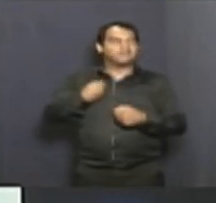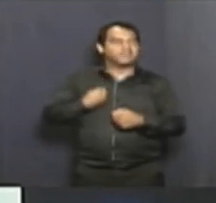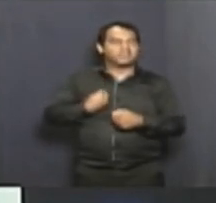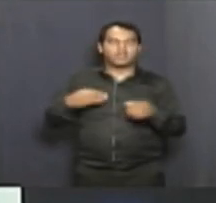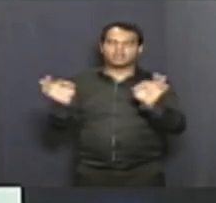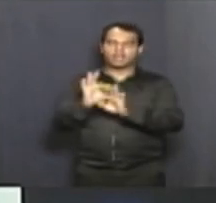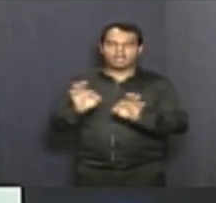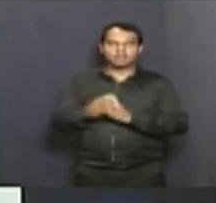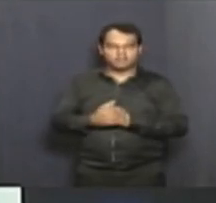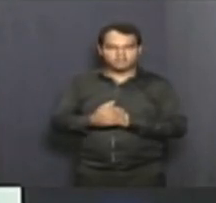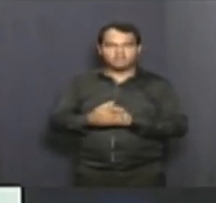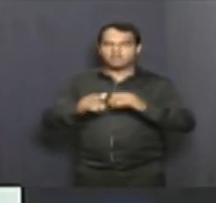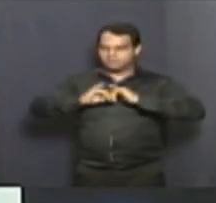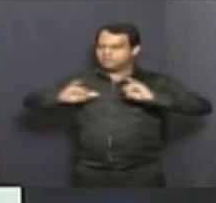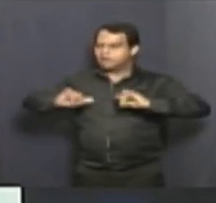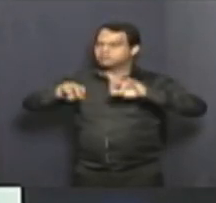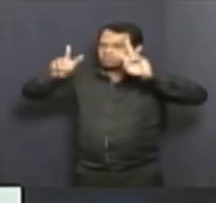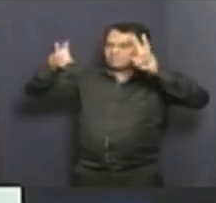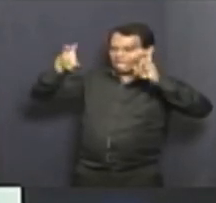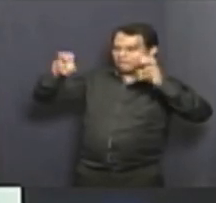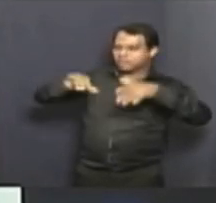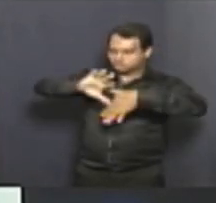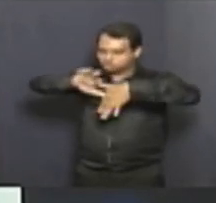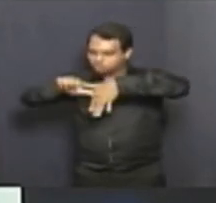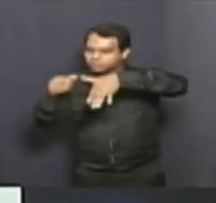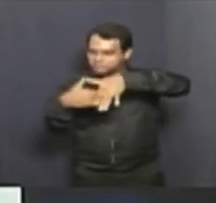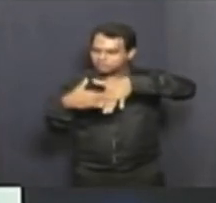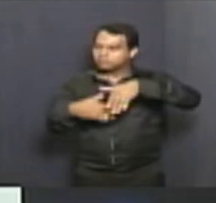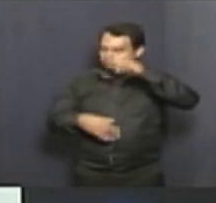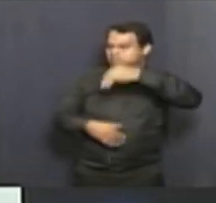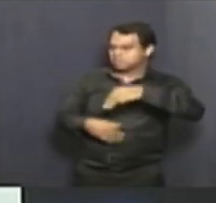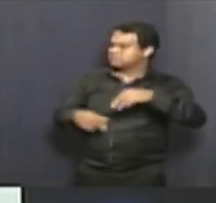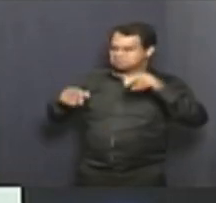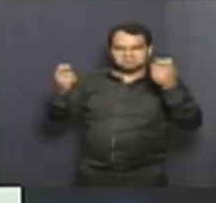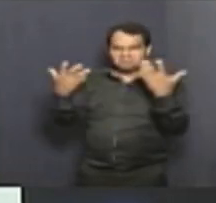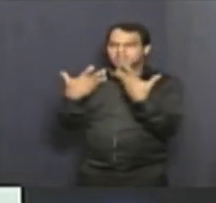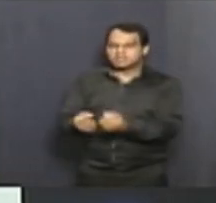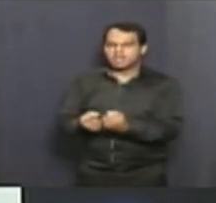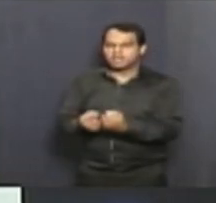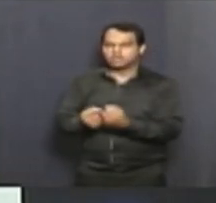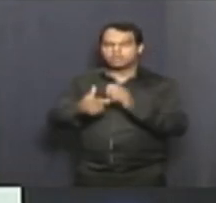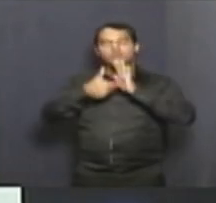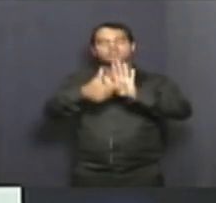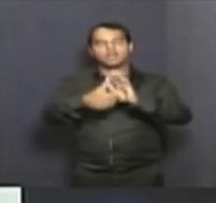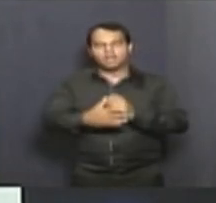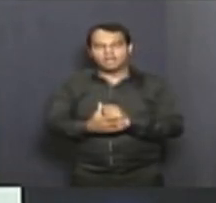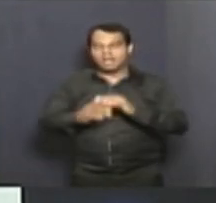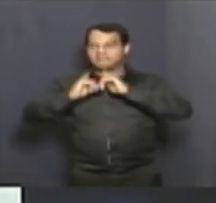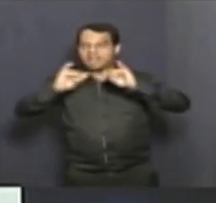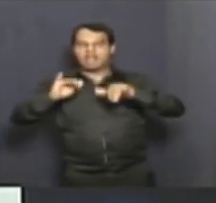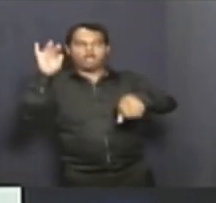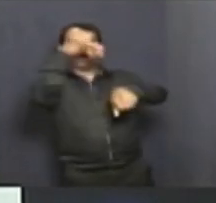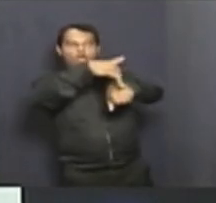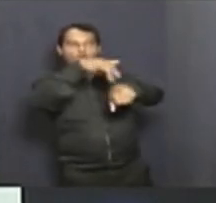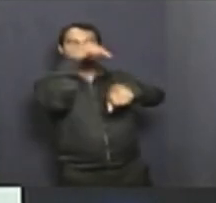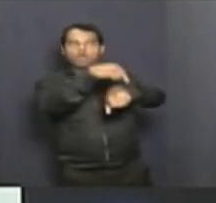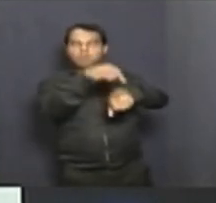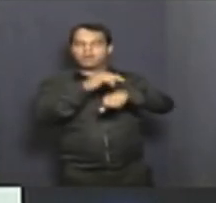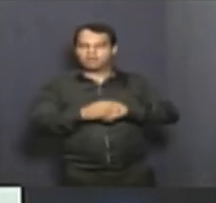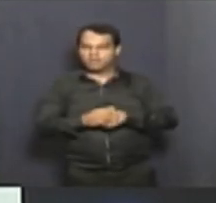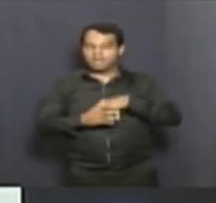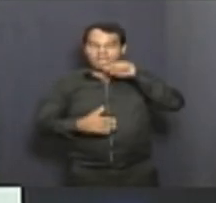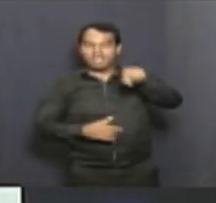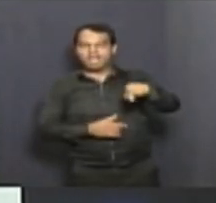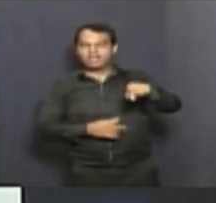vamos tratar os assuntos aqui de corrupção vamos com a clareza agora condenar precocemente uma pessoa sem ao menos dar